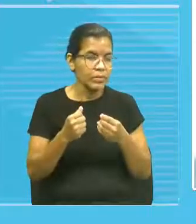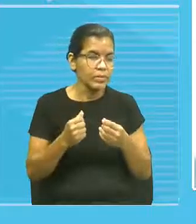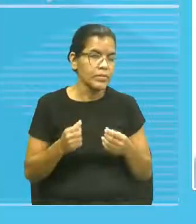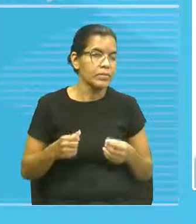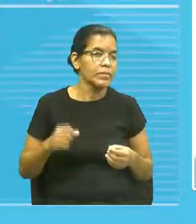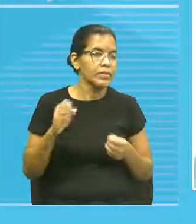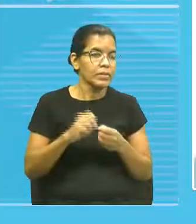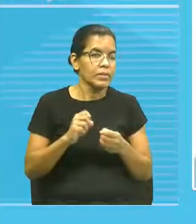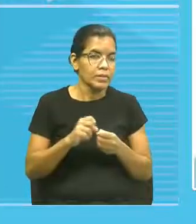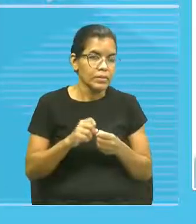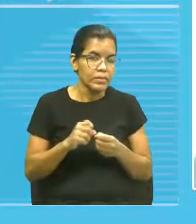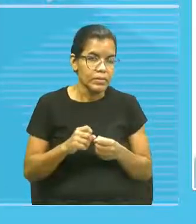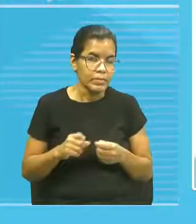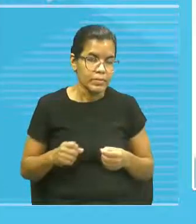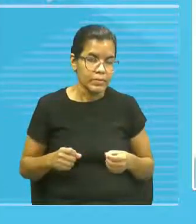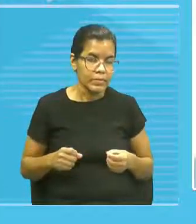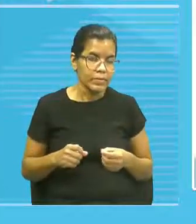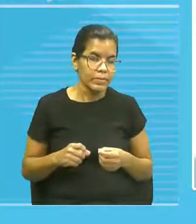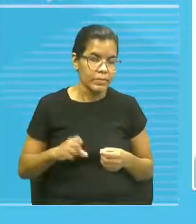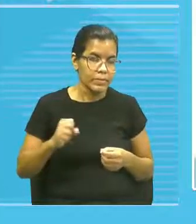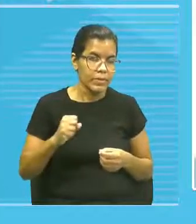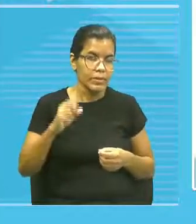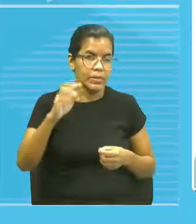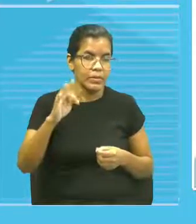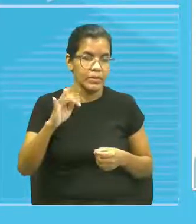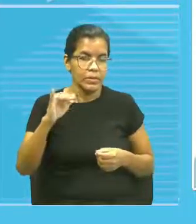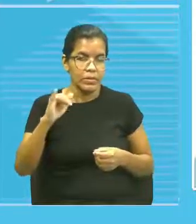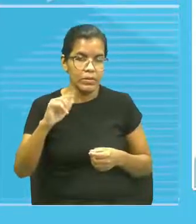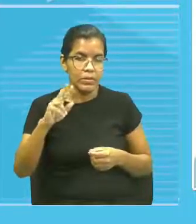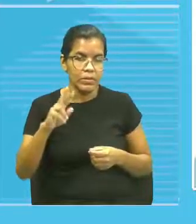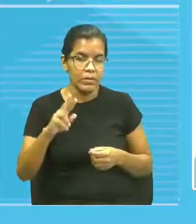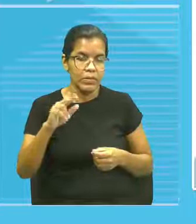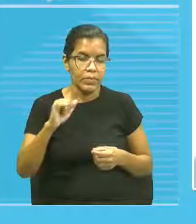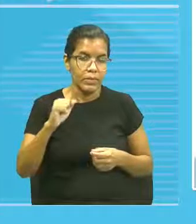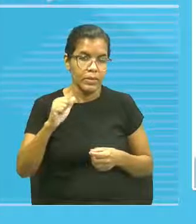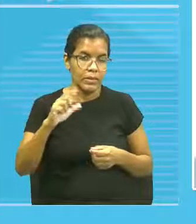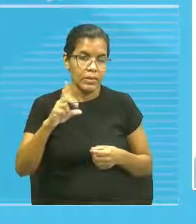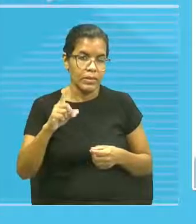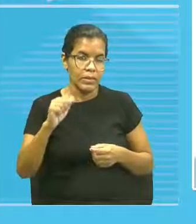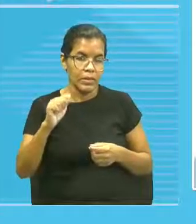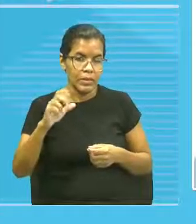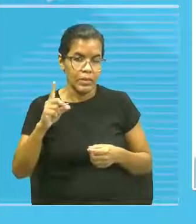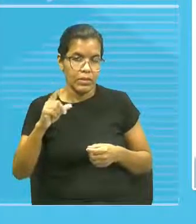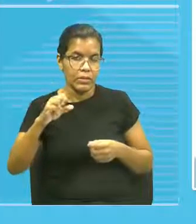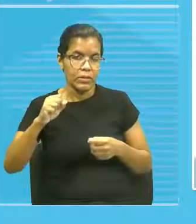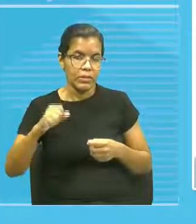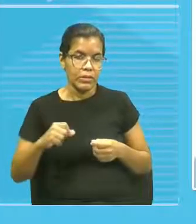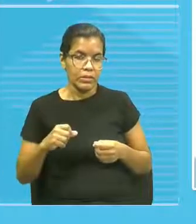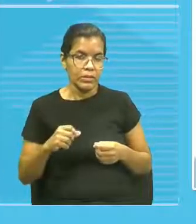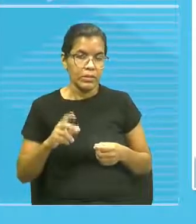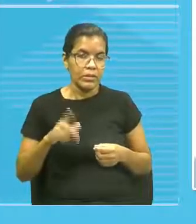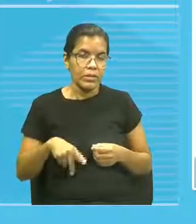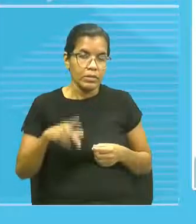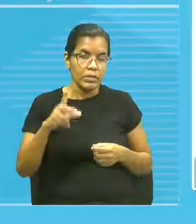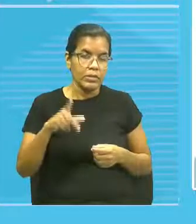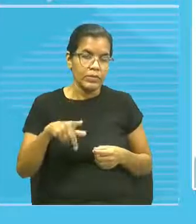fazendo atividade física, ou não existe lua certa, chá, low carb, nada disso.